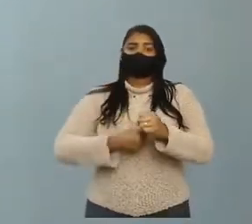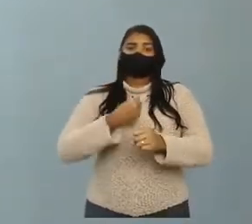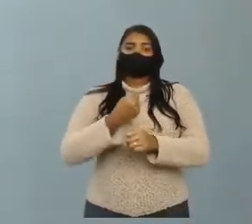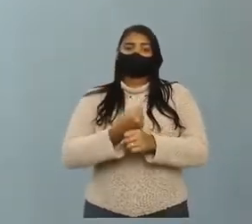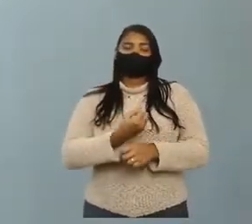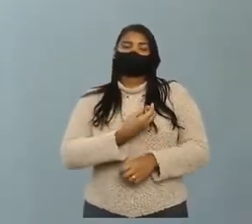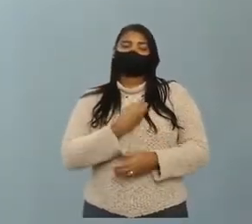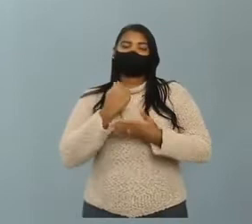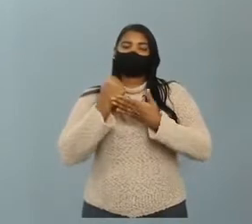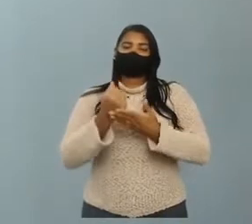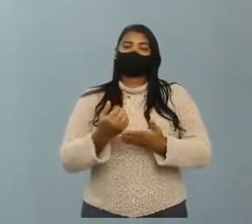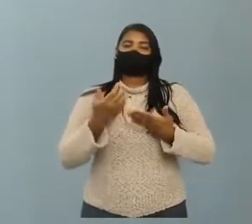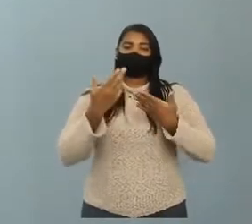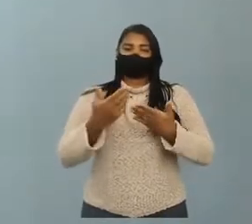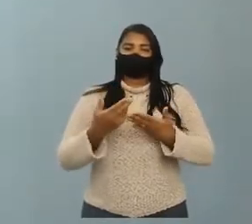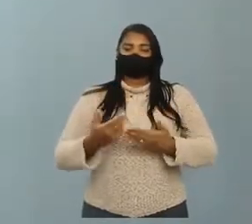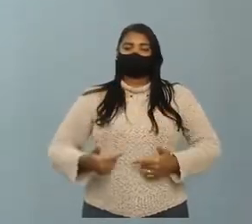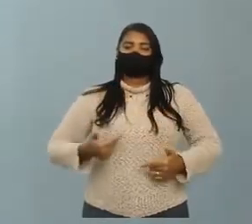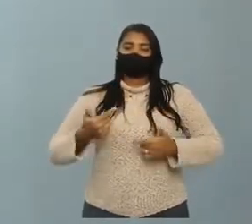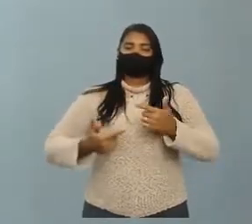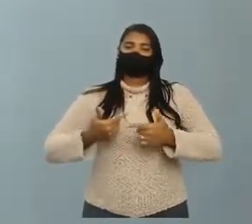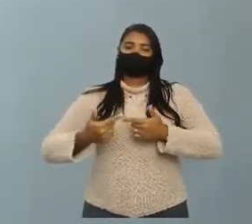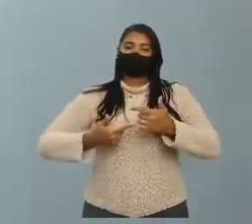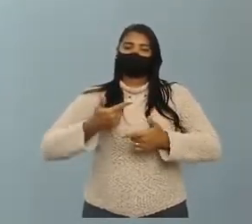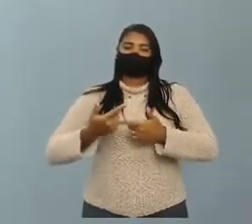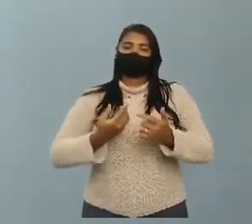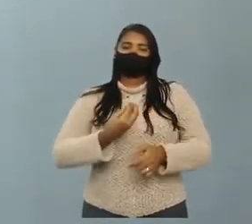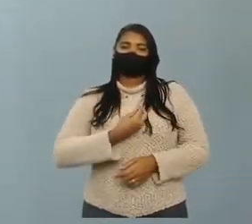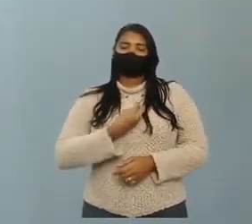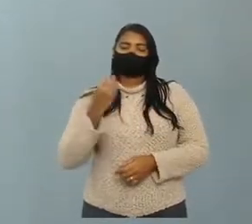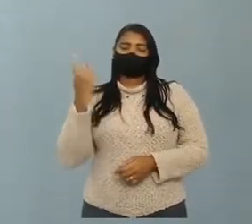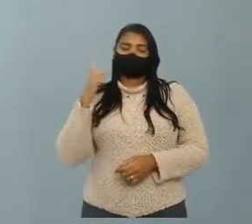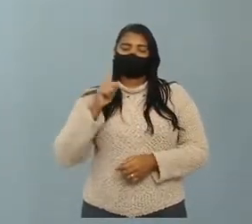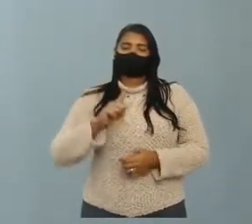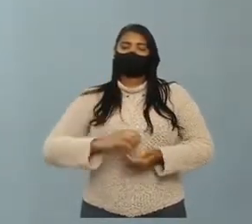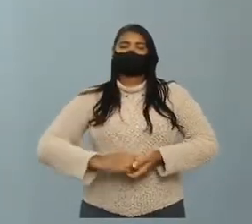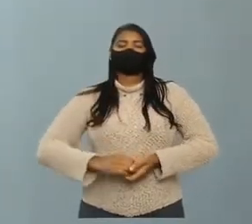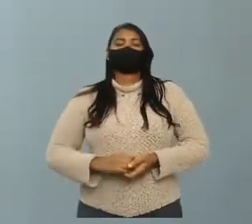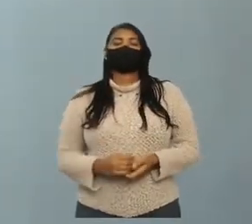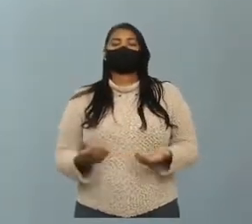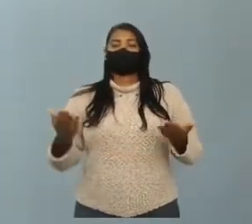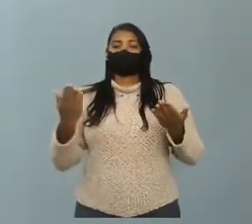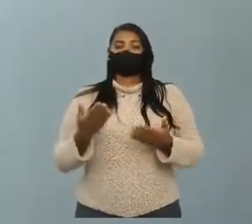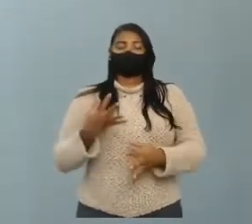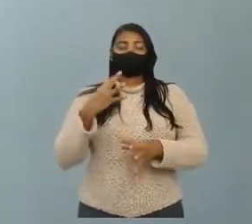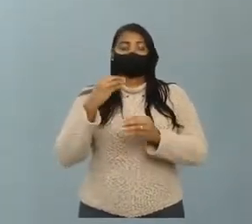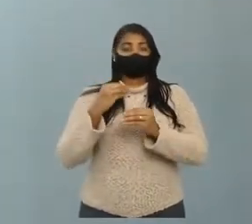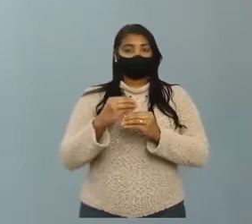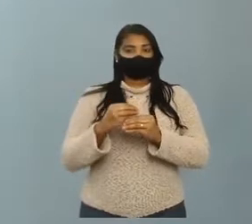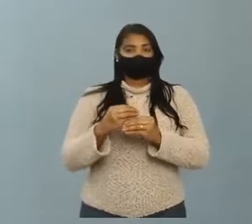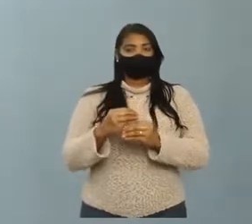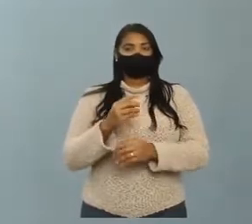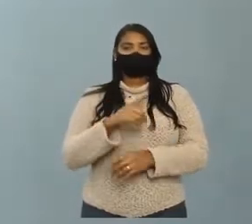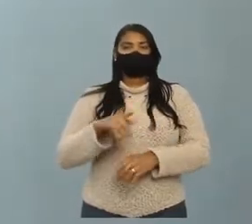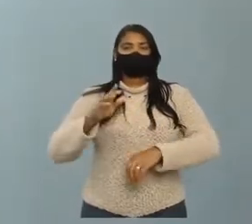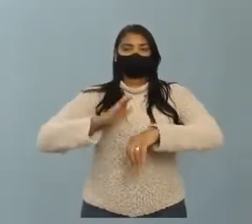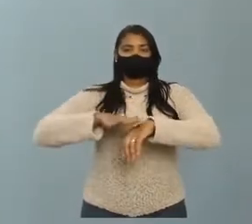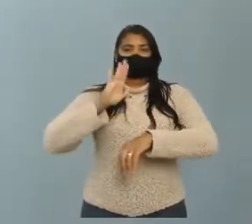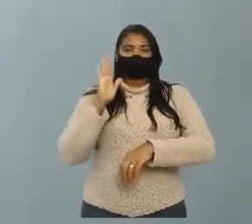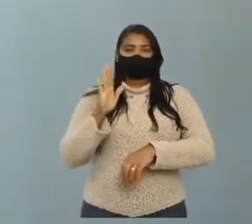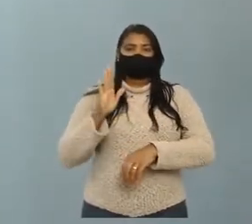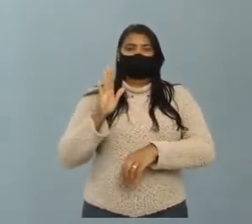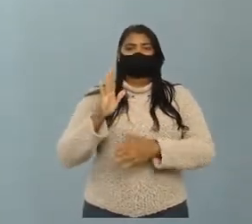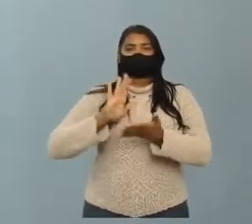né, ajudando vocês nesse processo, nessa empreitada educativa. E vamos contar hoje, mais uma vez, com